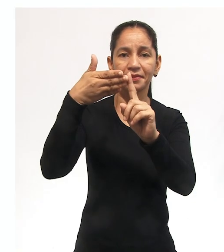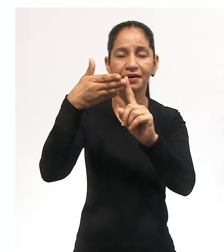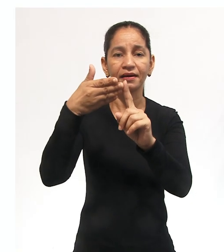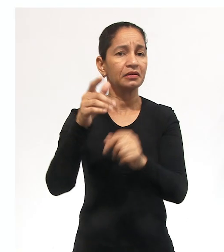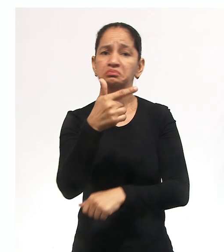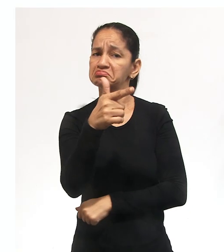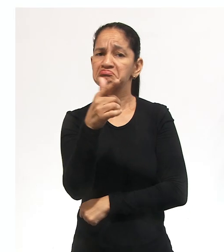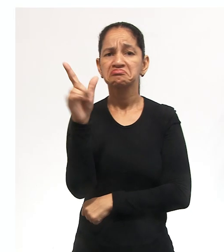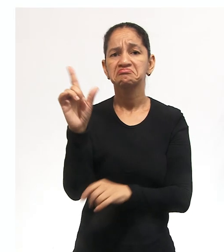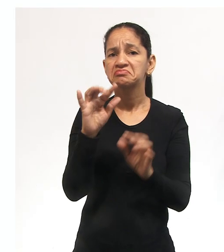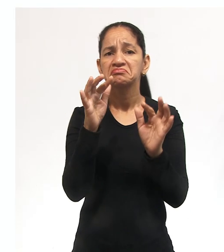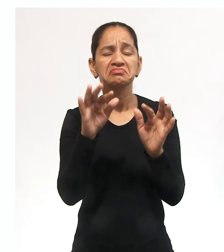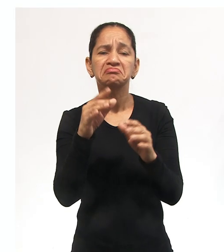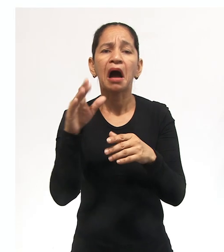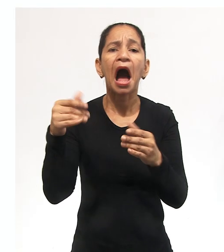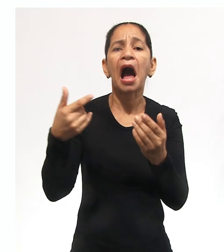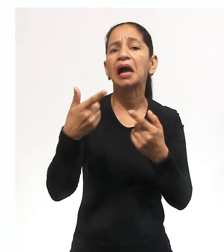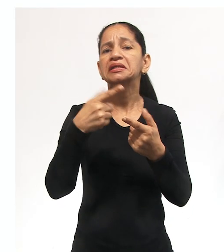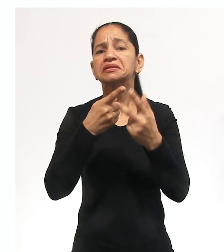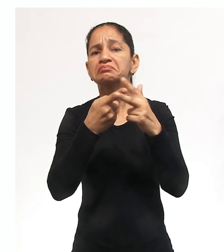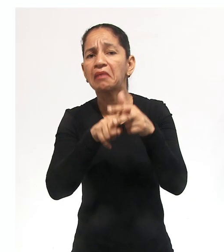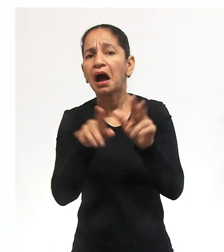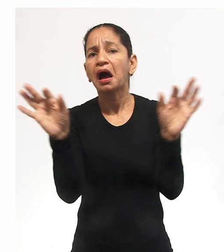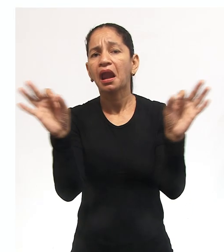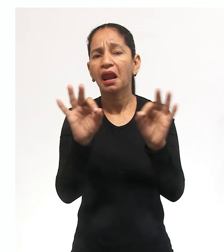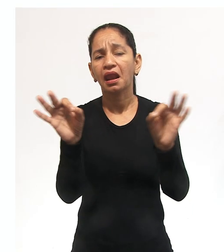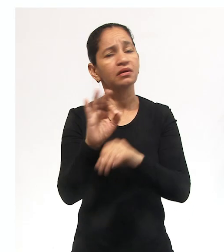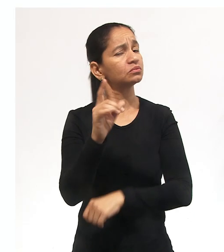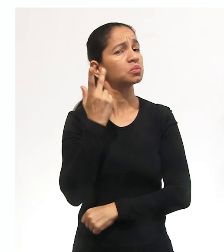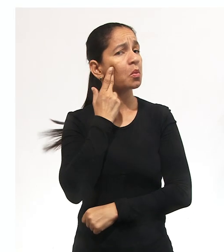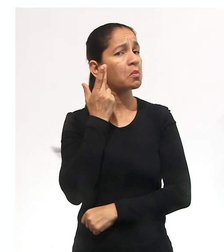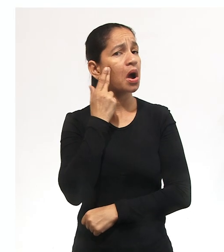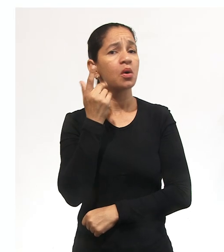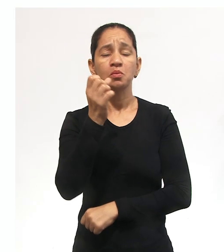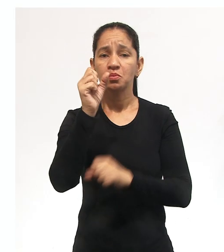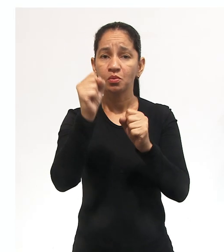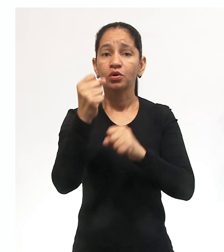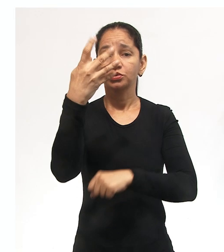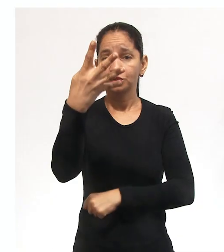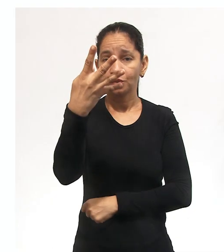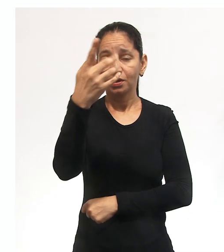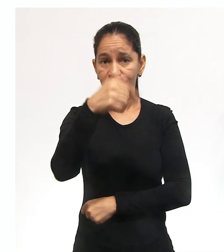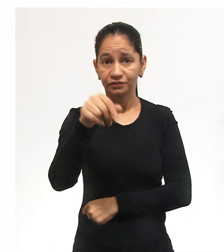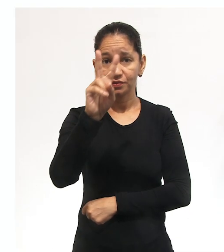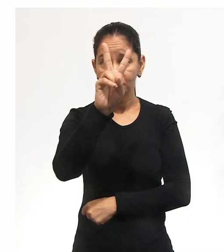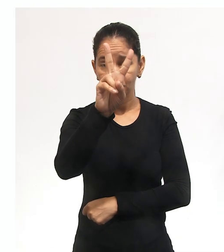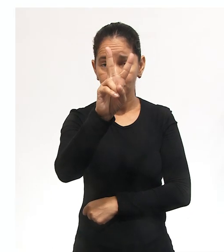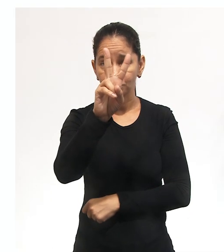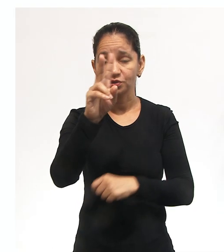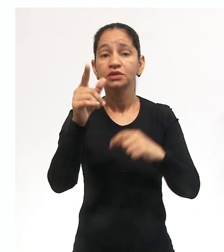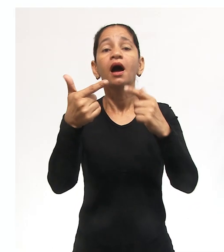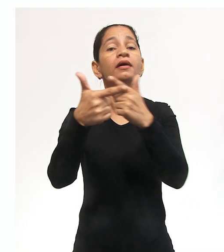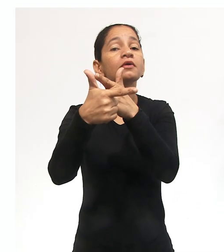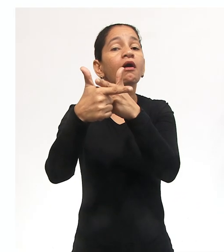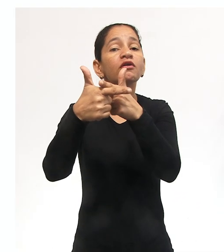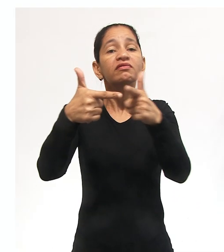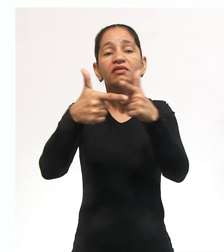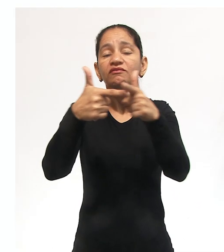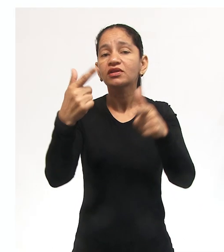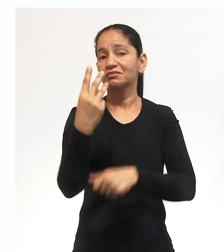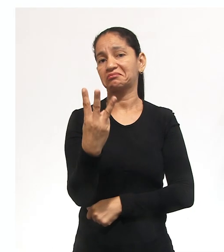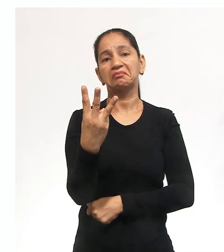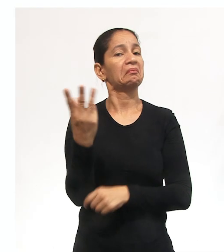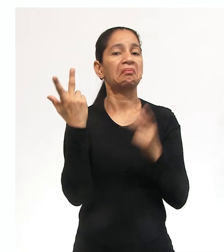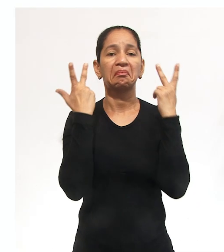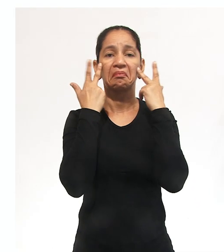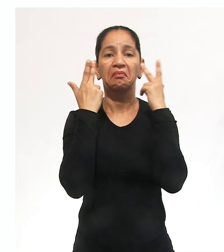não tenho outras operações com outros valores, então eu posso fazer assim. Eu pego 4,2 divido por 3, que vai dar 1,4,